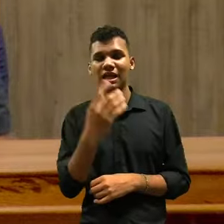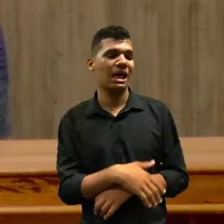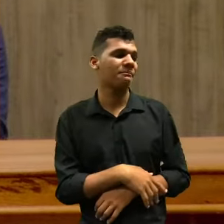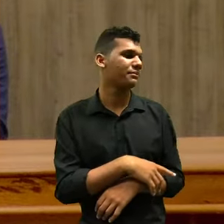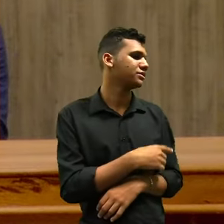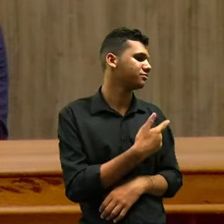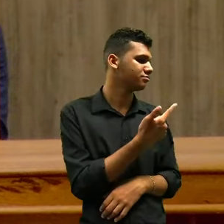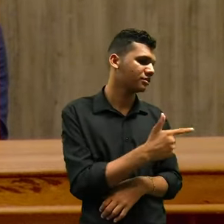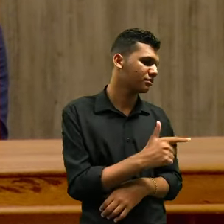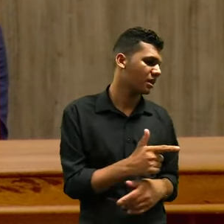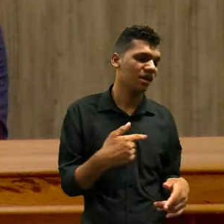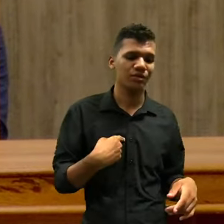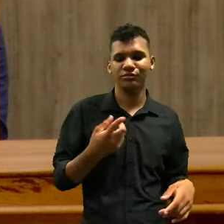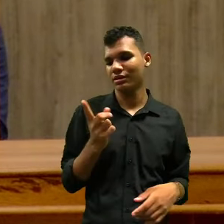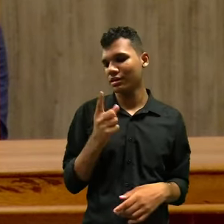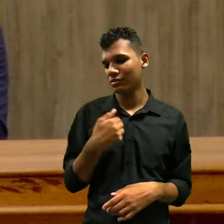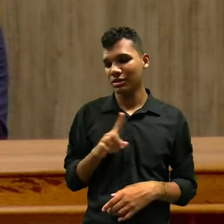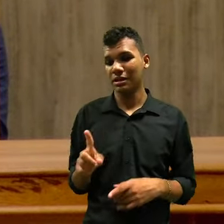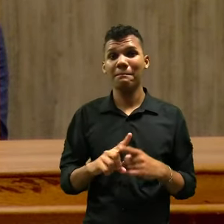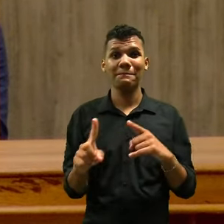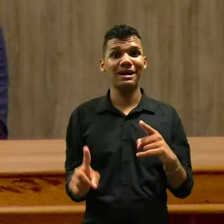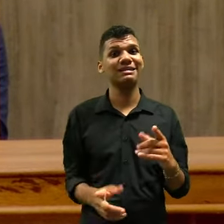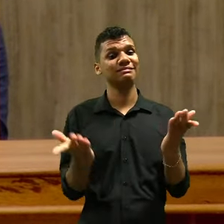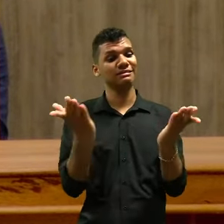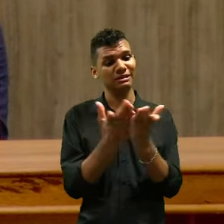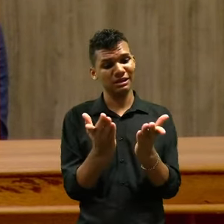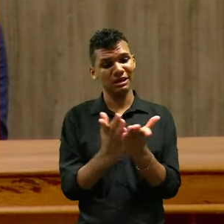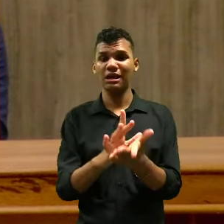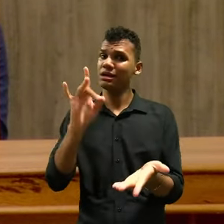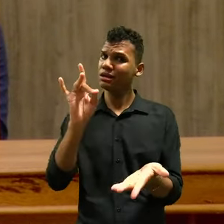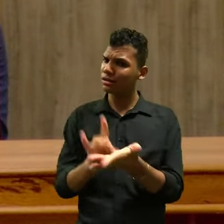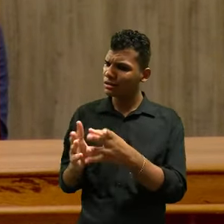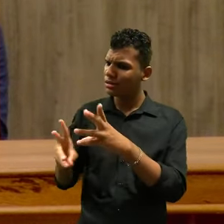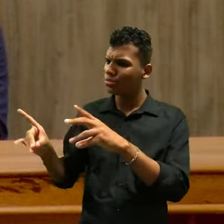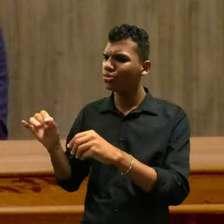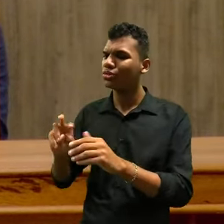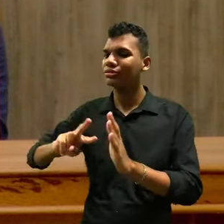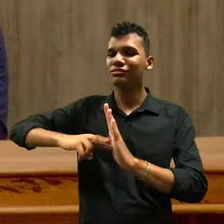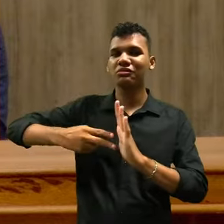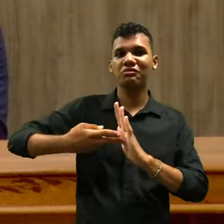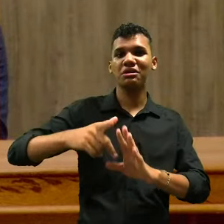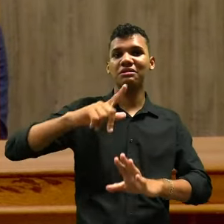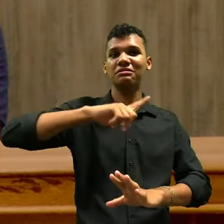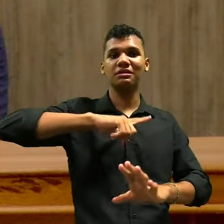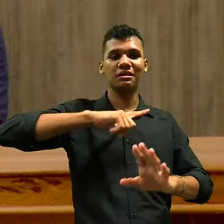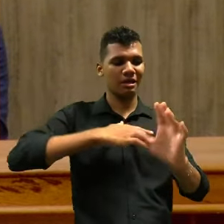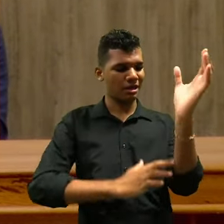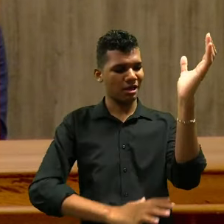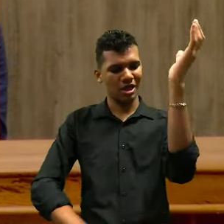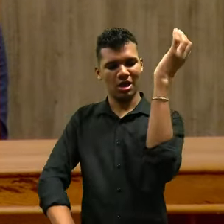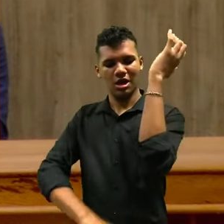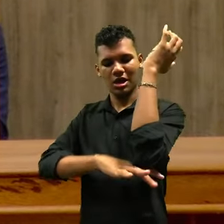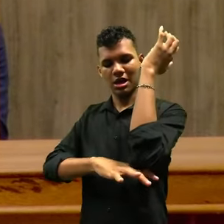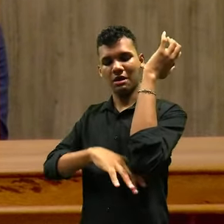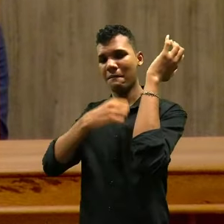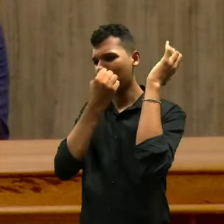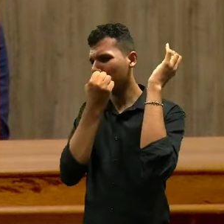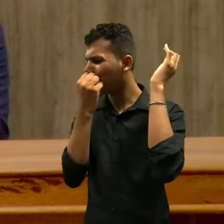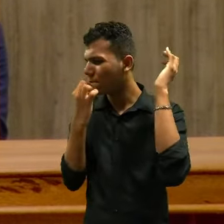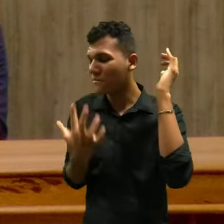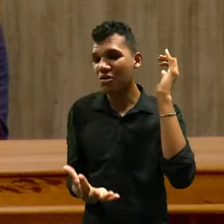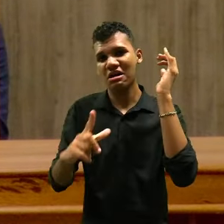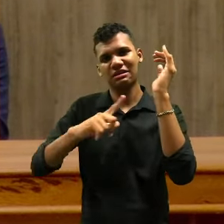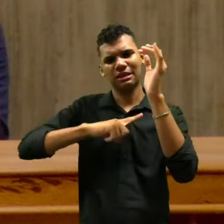vou agora crente que é terra boa ele tem raiz ele tem